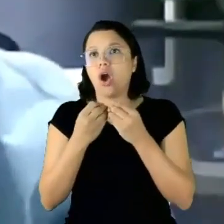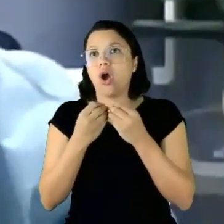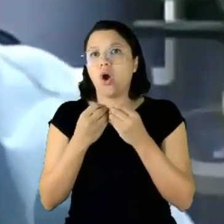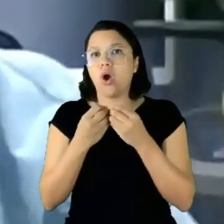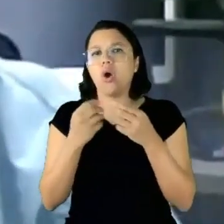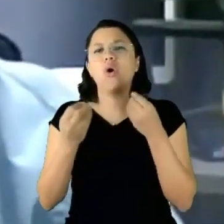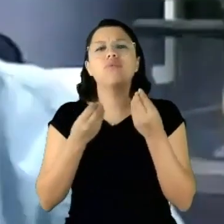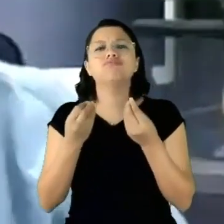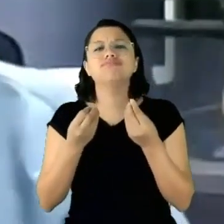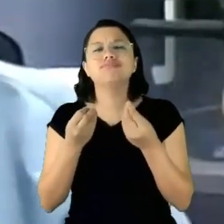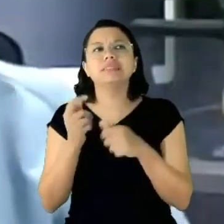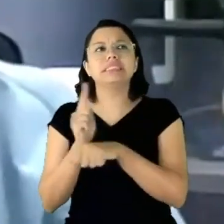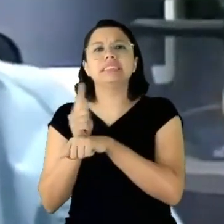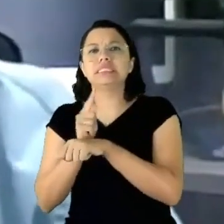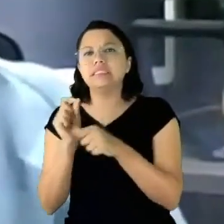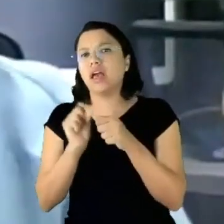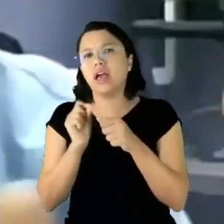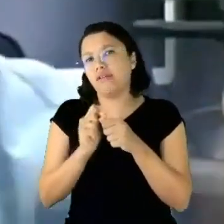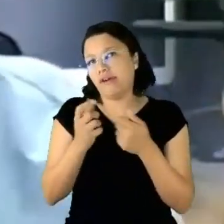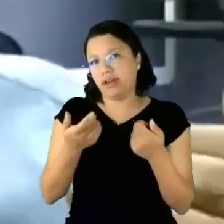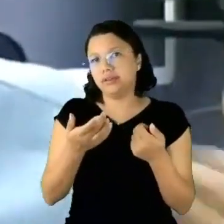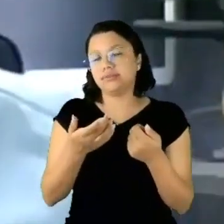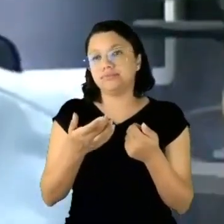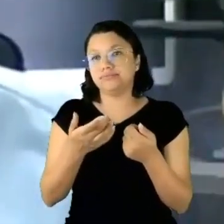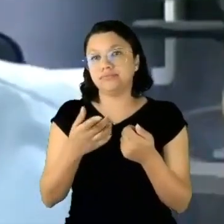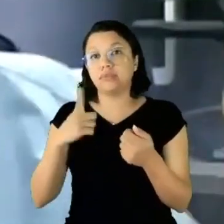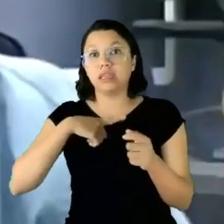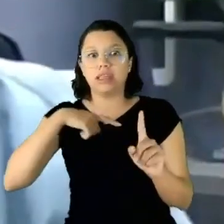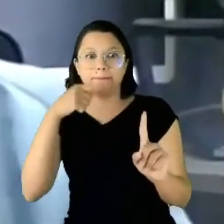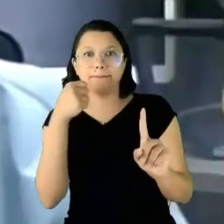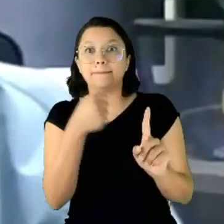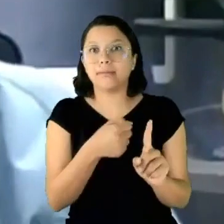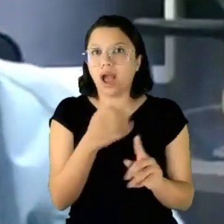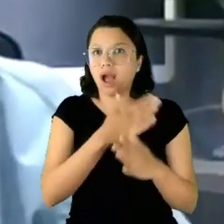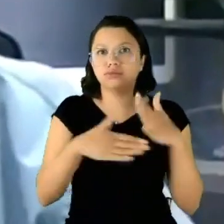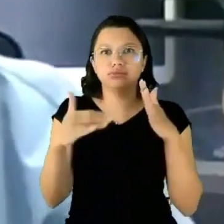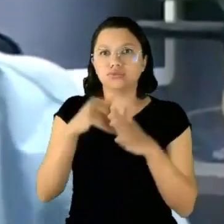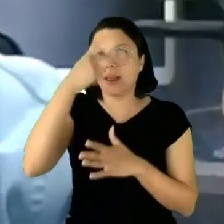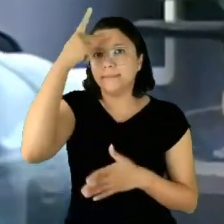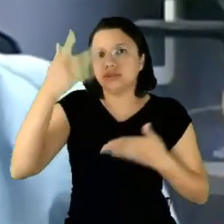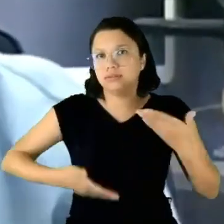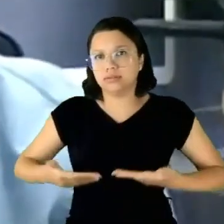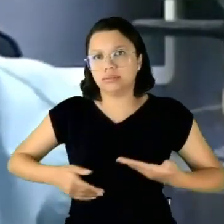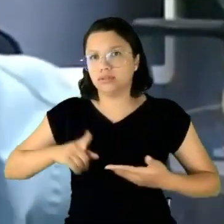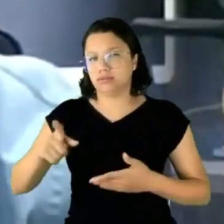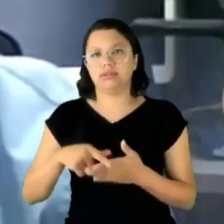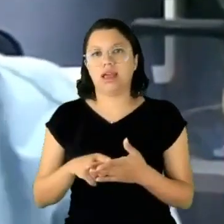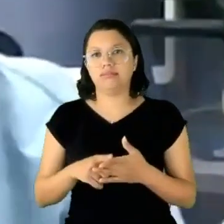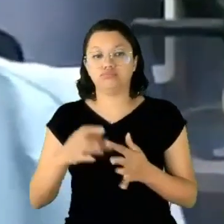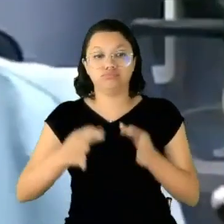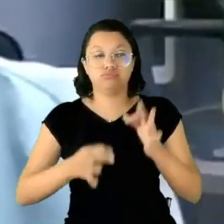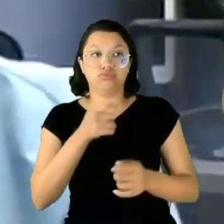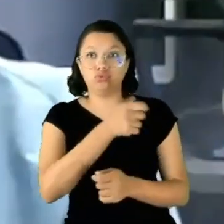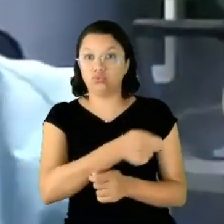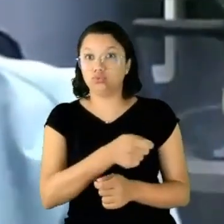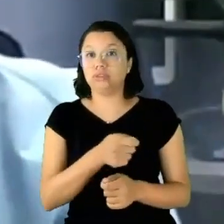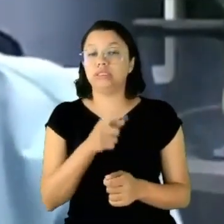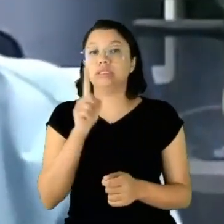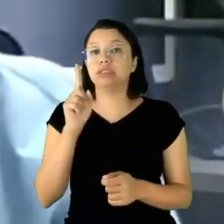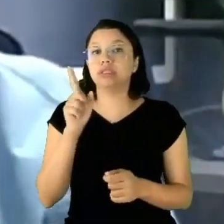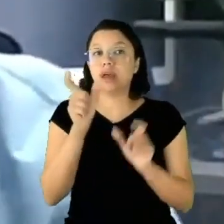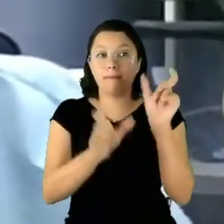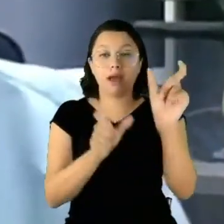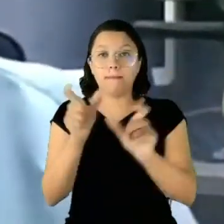como essa gestão é feita. E ela impacta em todos os funcionários. Os magistrados são, o